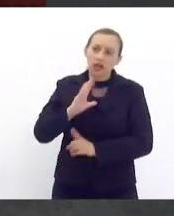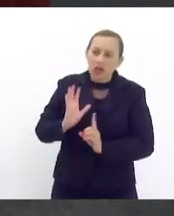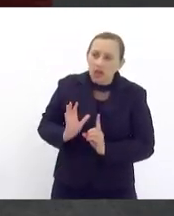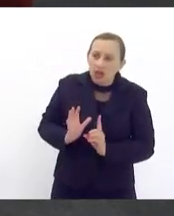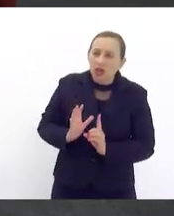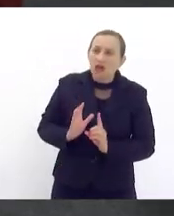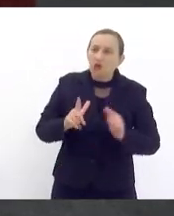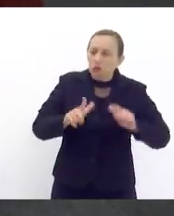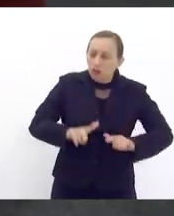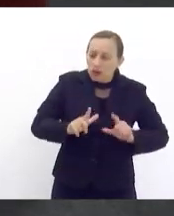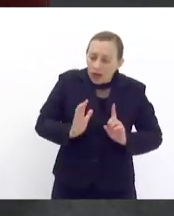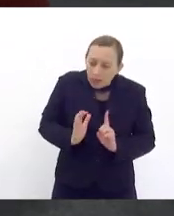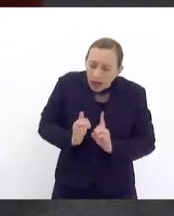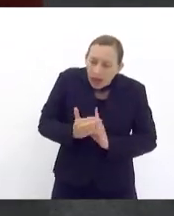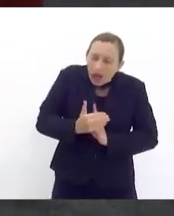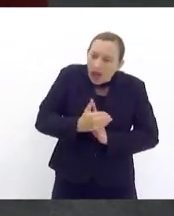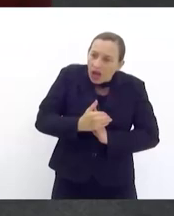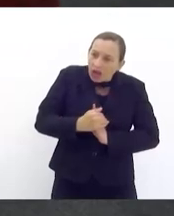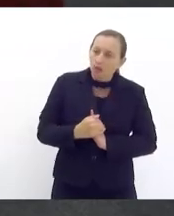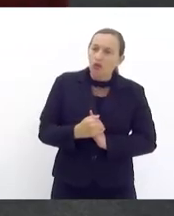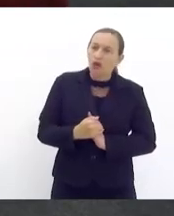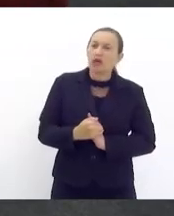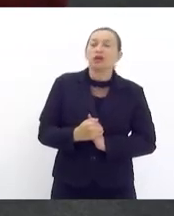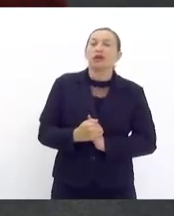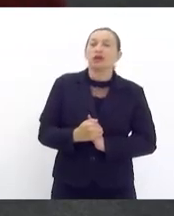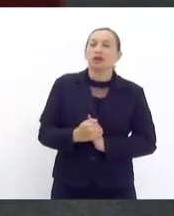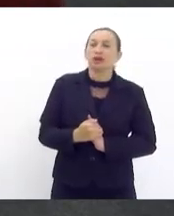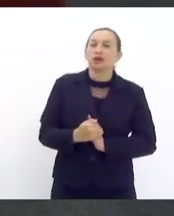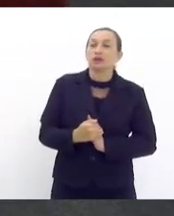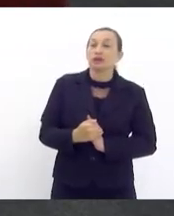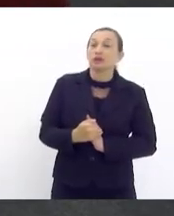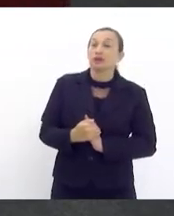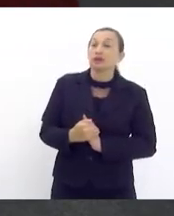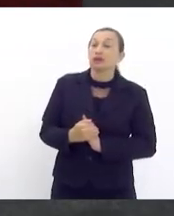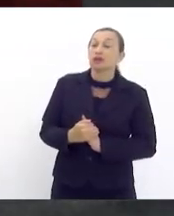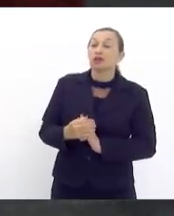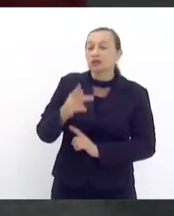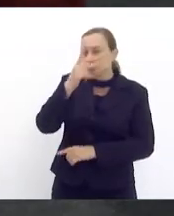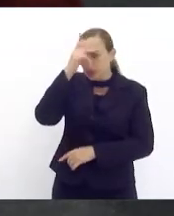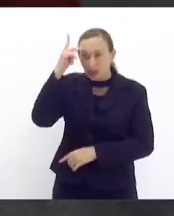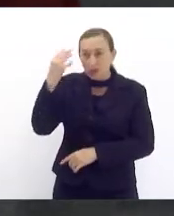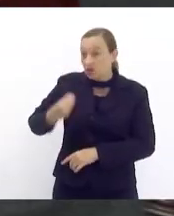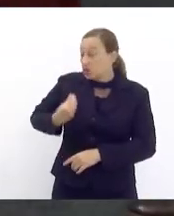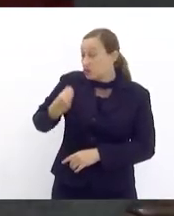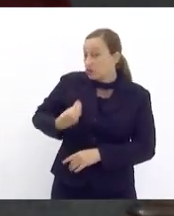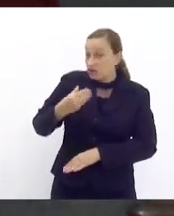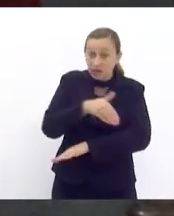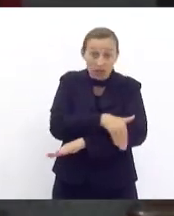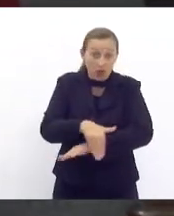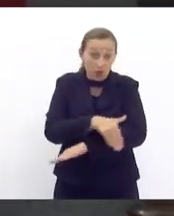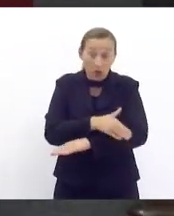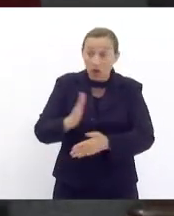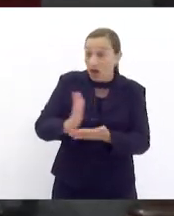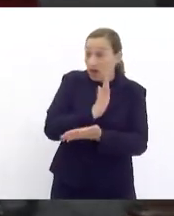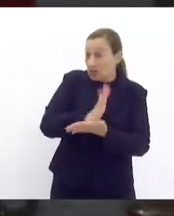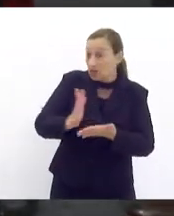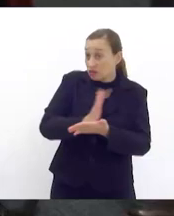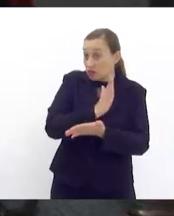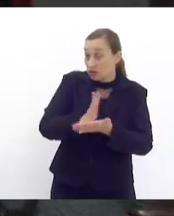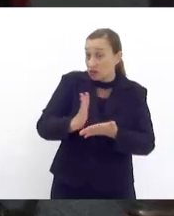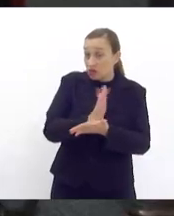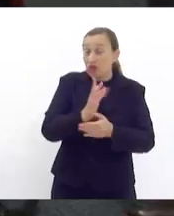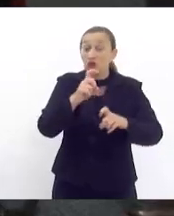acolher de maneira concreta essas pessoas em situação de na rua muitas vezes são vítimas